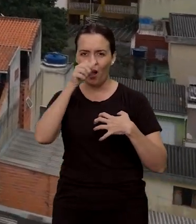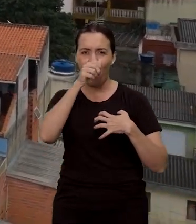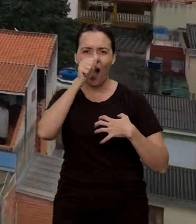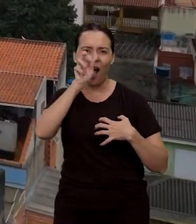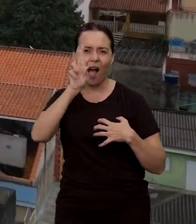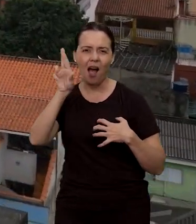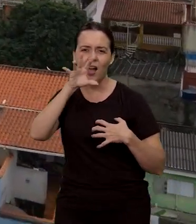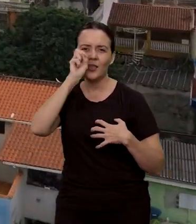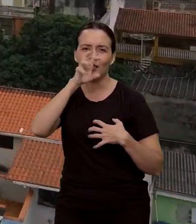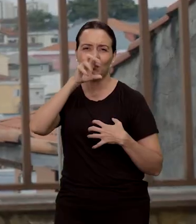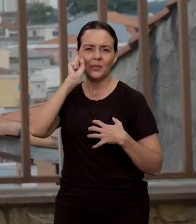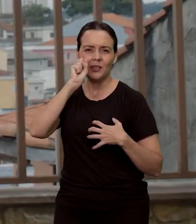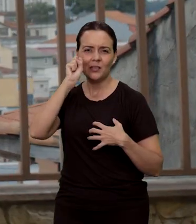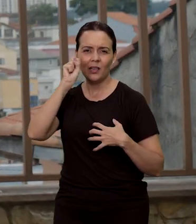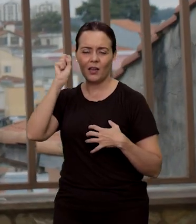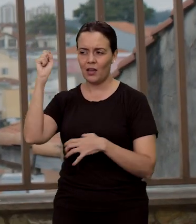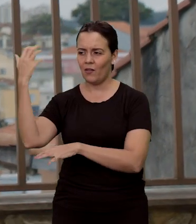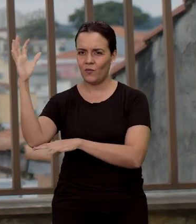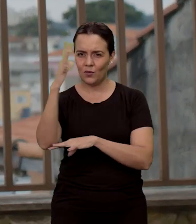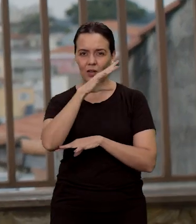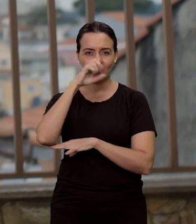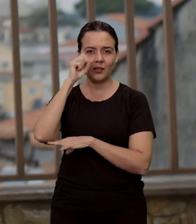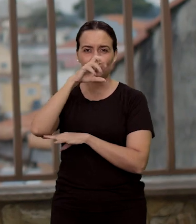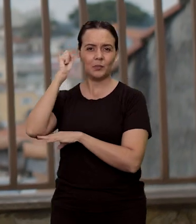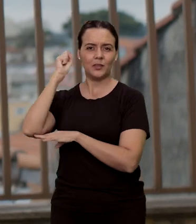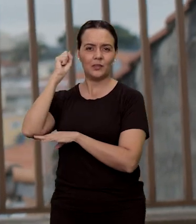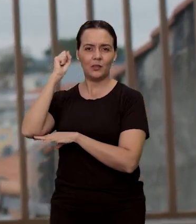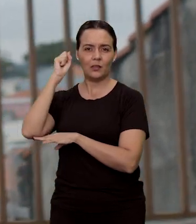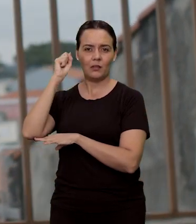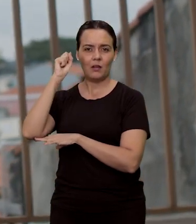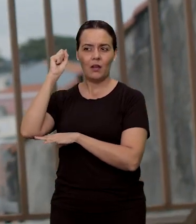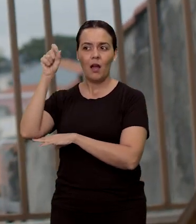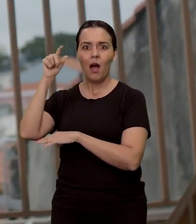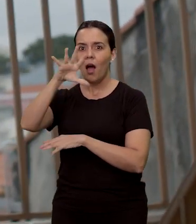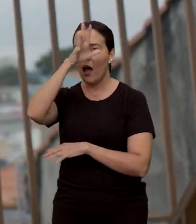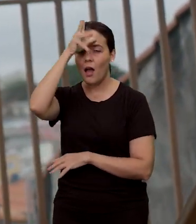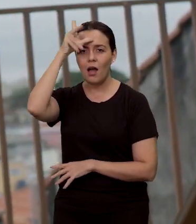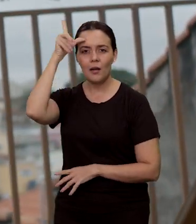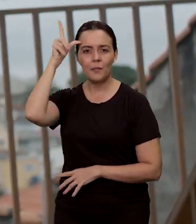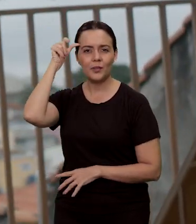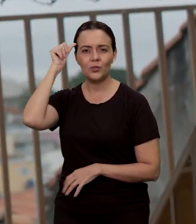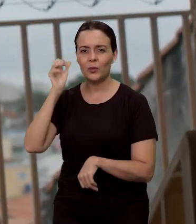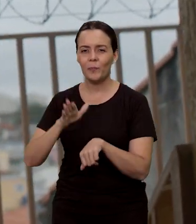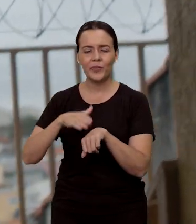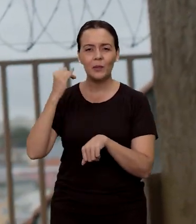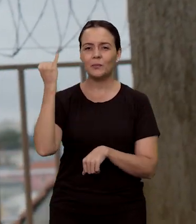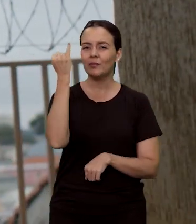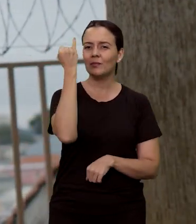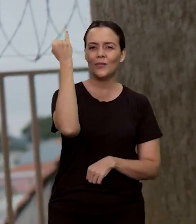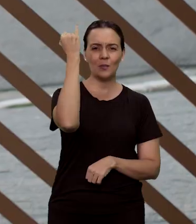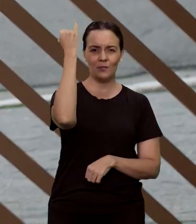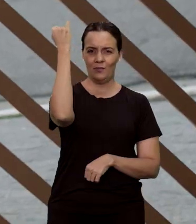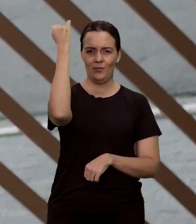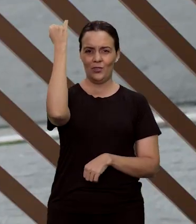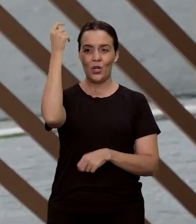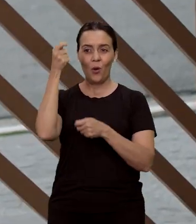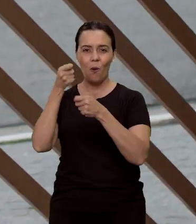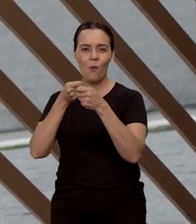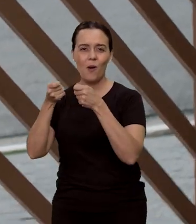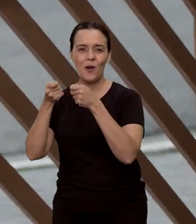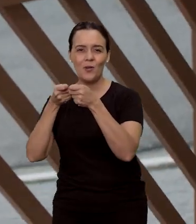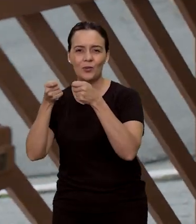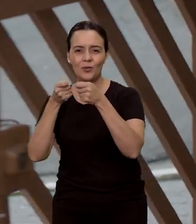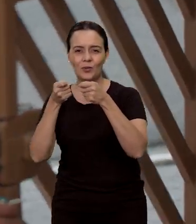verdade. O pulmão só respira. A Amazônia é hoje o mais importante